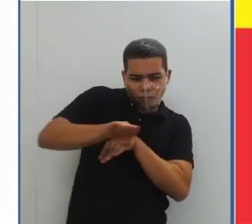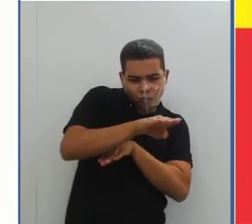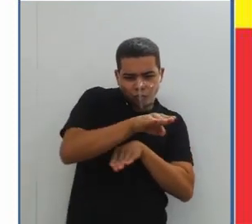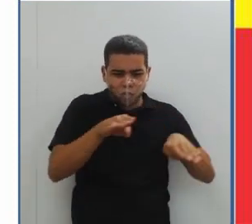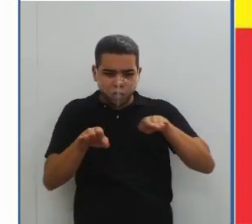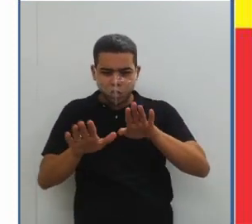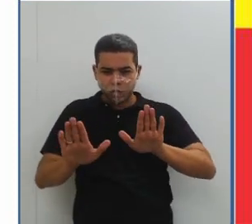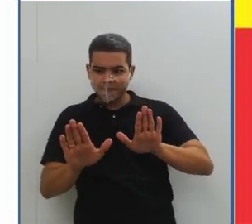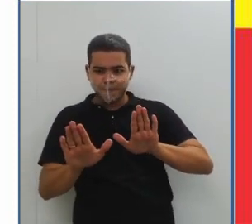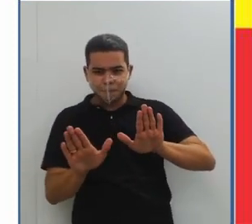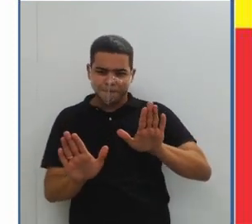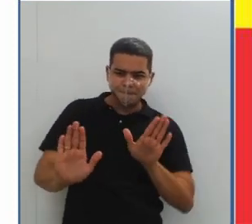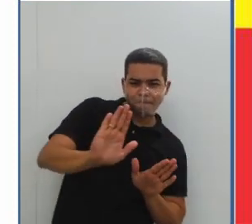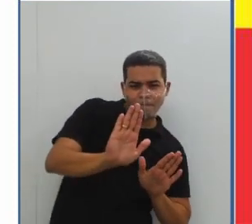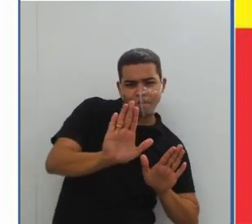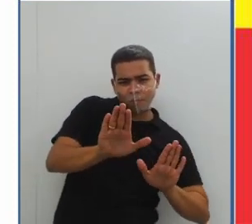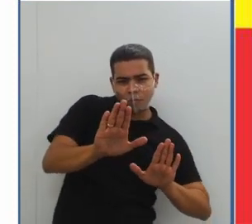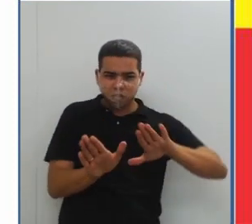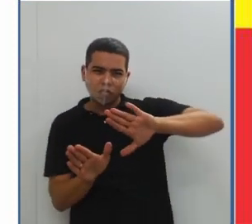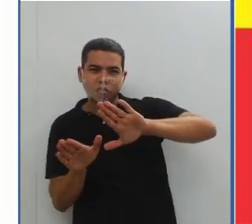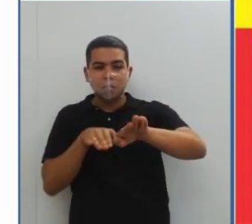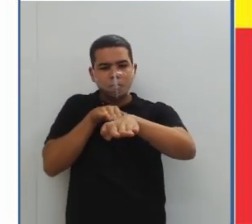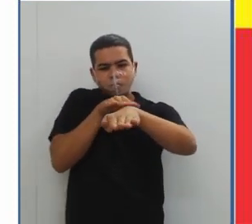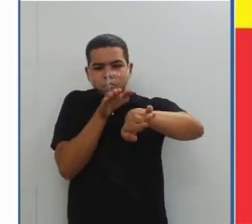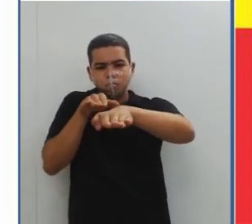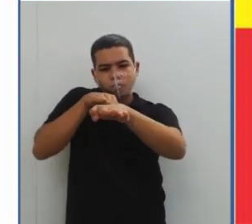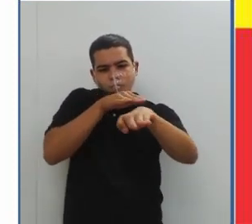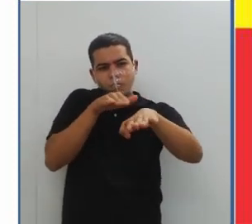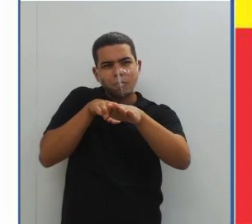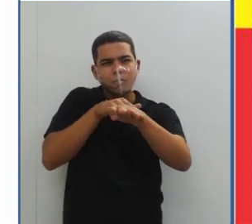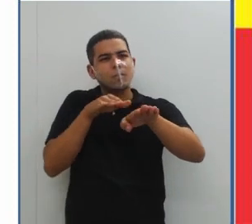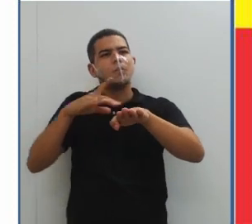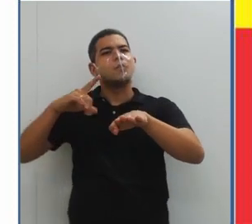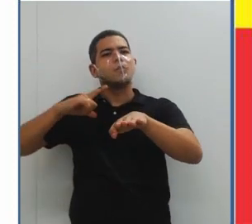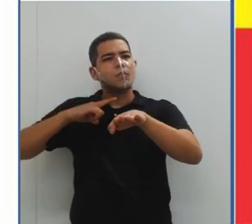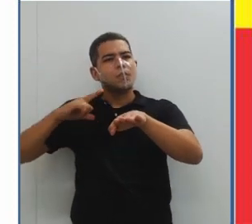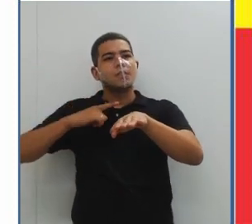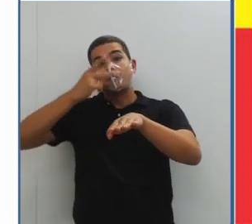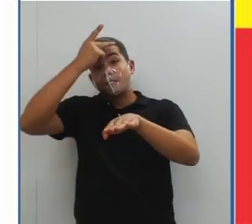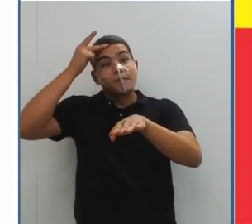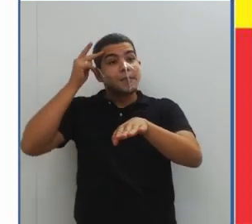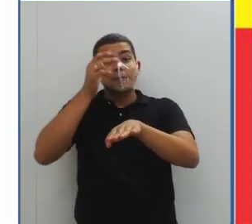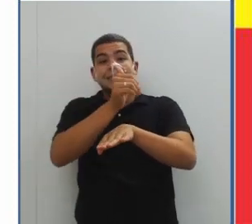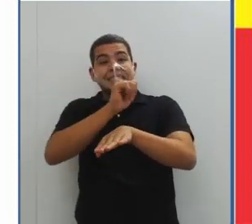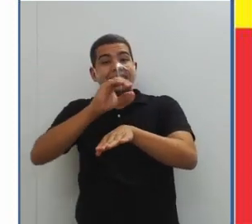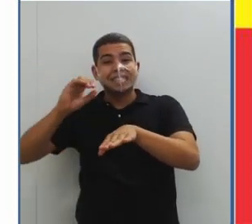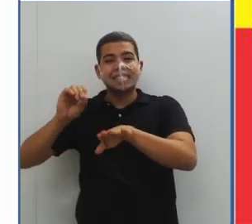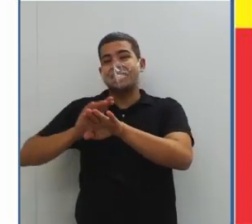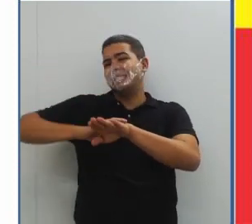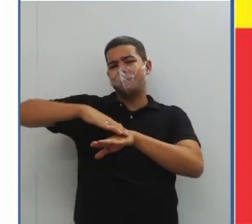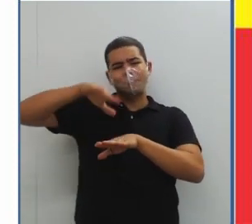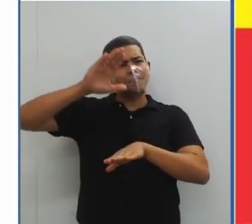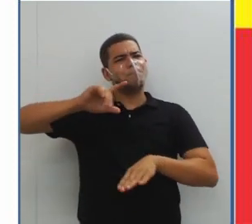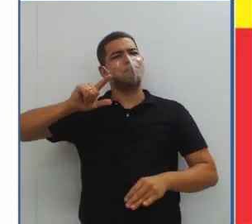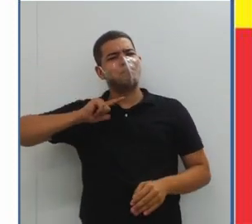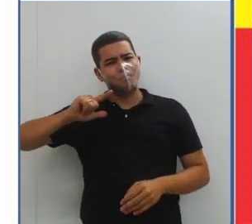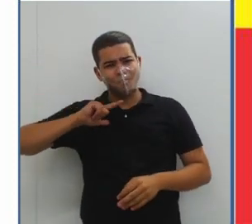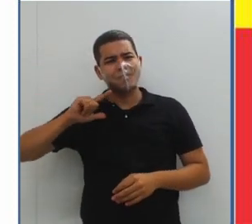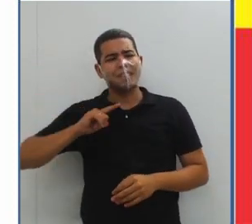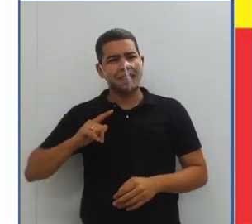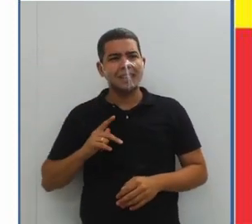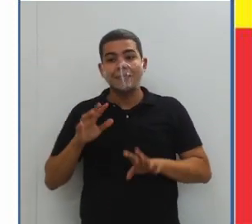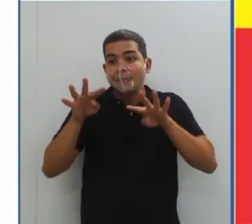mundo. Dezenas de pessoas enfileiradas com os seus carrinhos e centenas de pessoas assistindo a